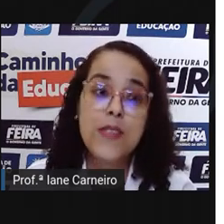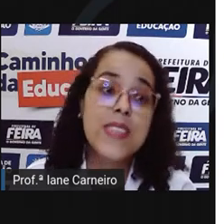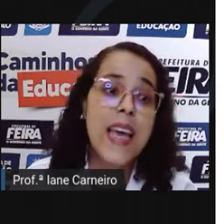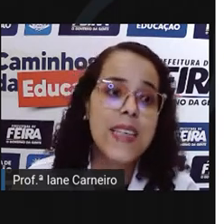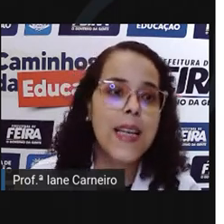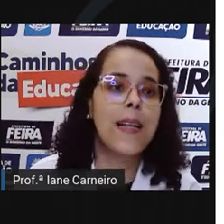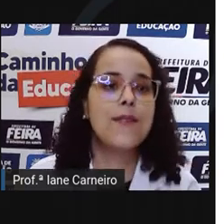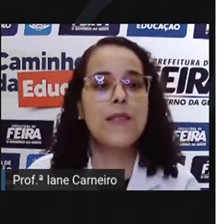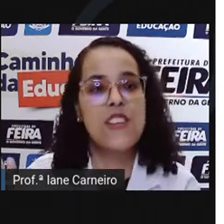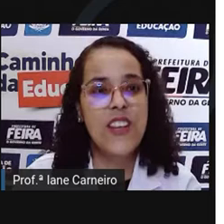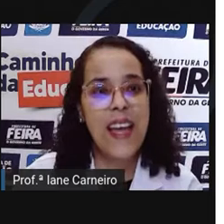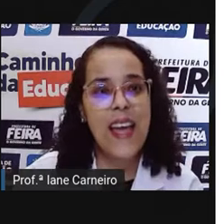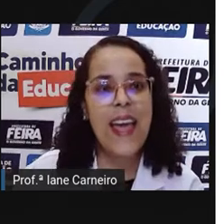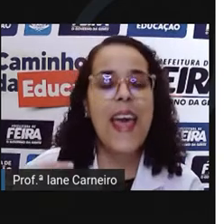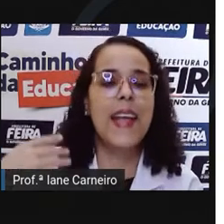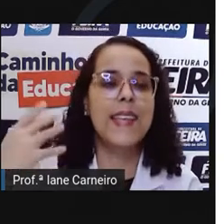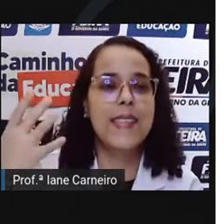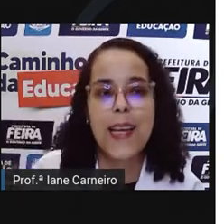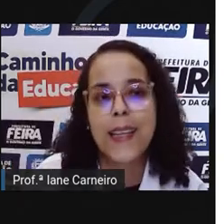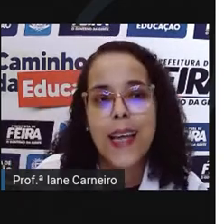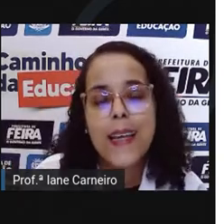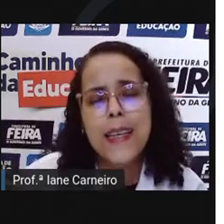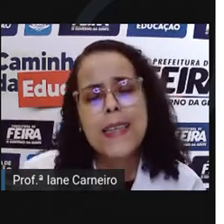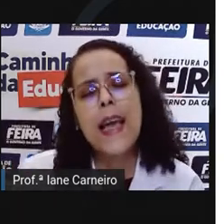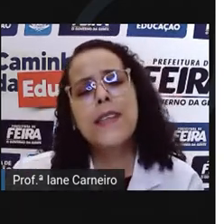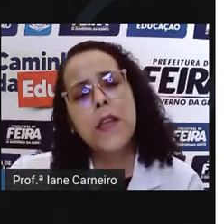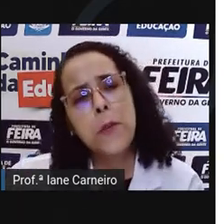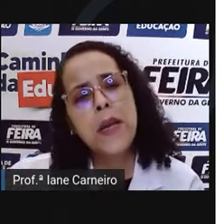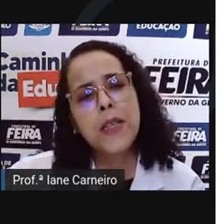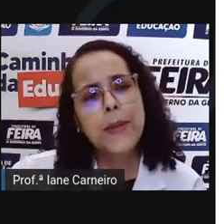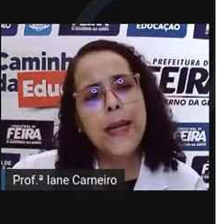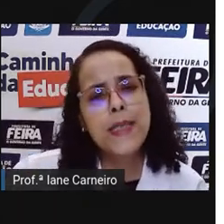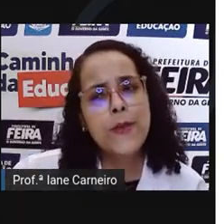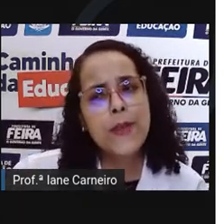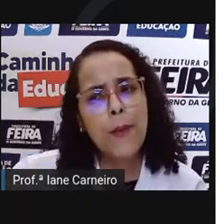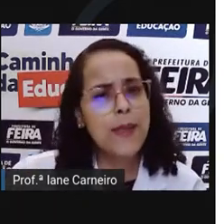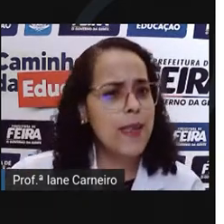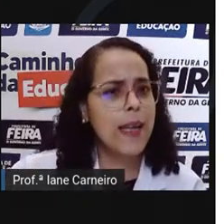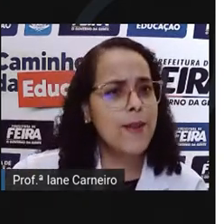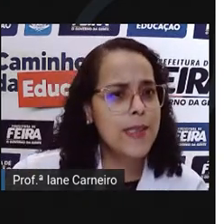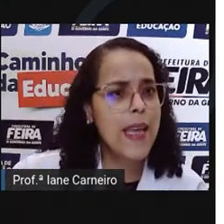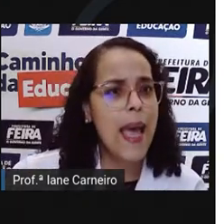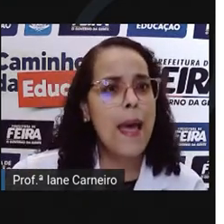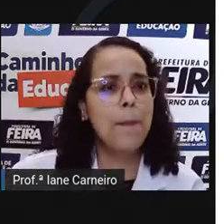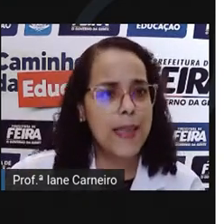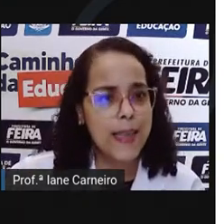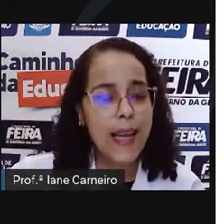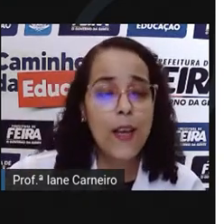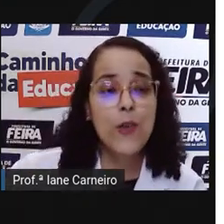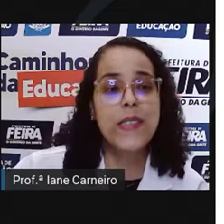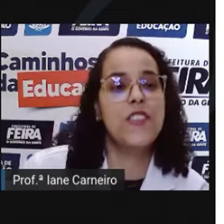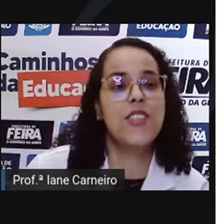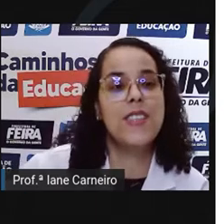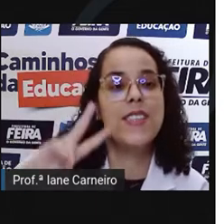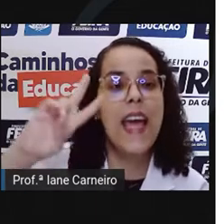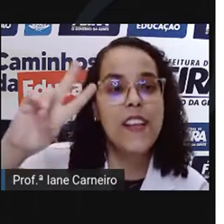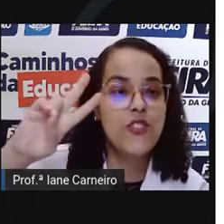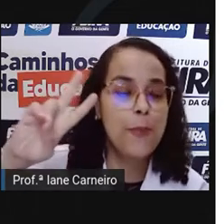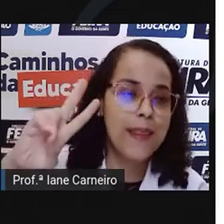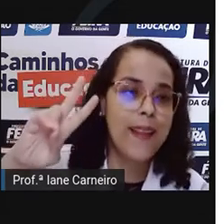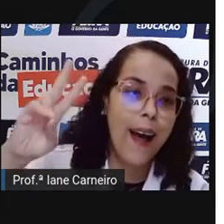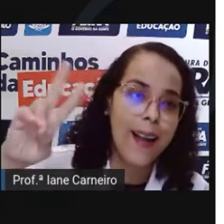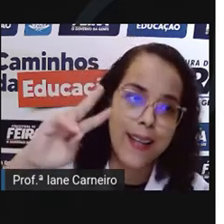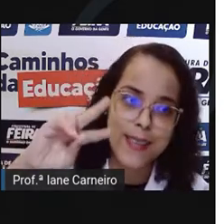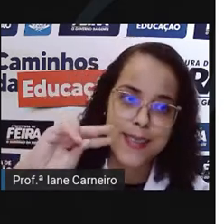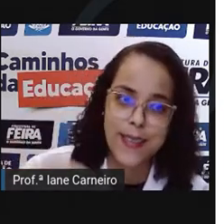Que são seis lados, ou seja, hexa, né? E aí, se eu não me engano, o Brasil, né, o Brasil está querendo ser hepta, né? Ou seja,